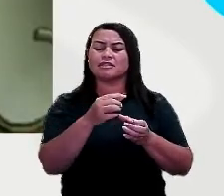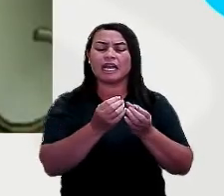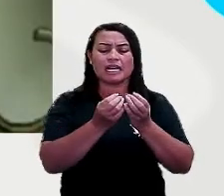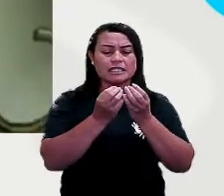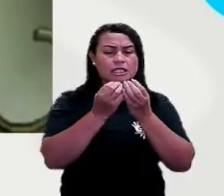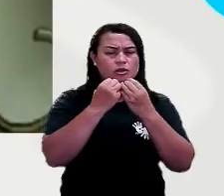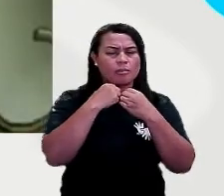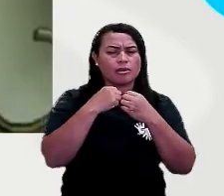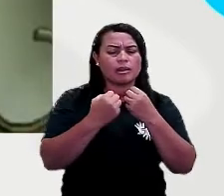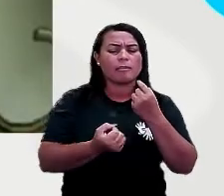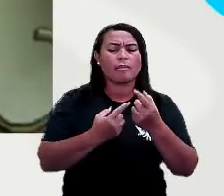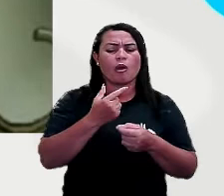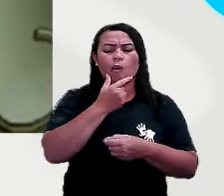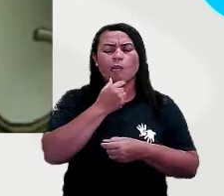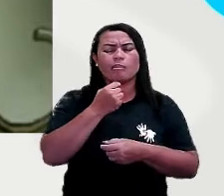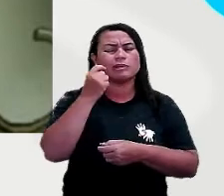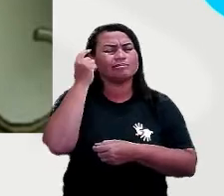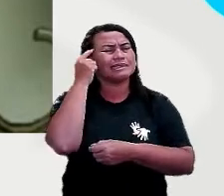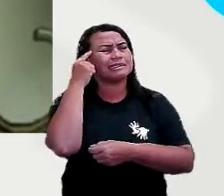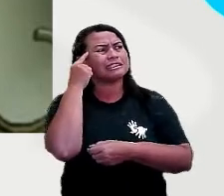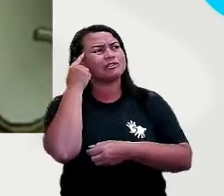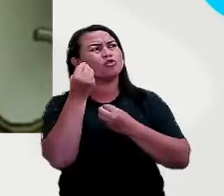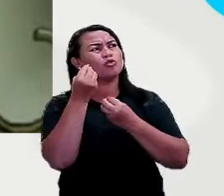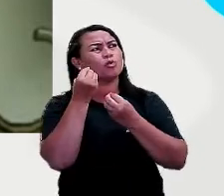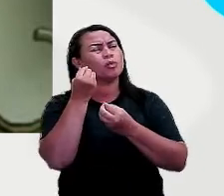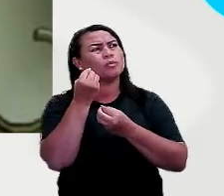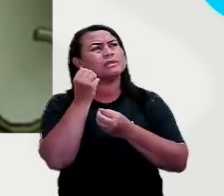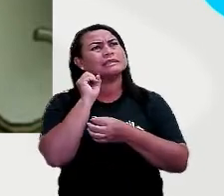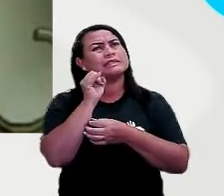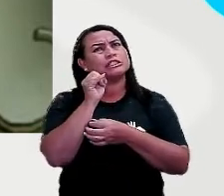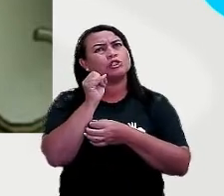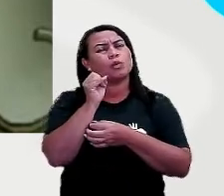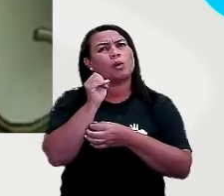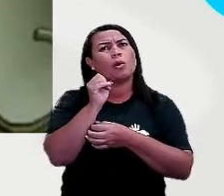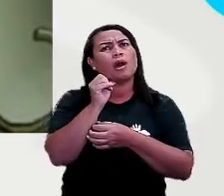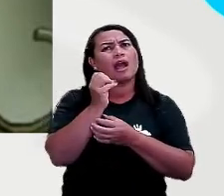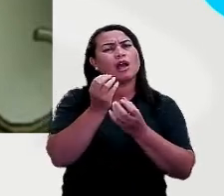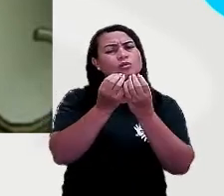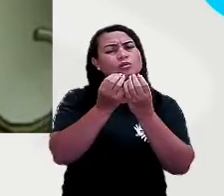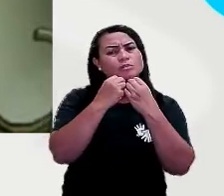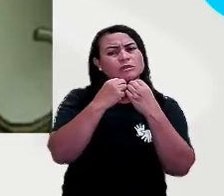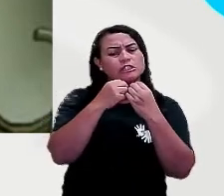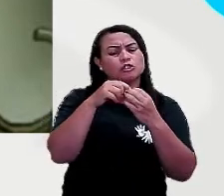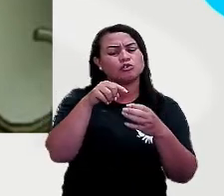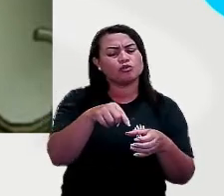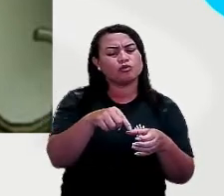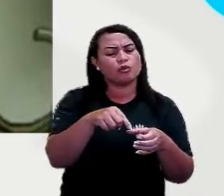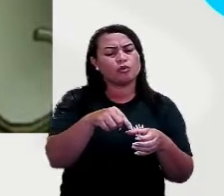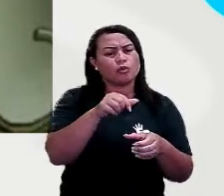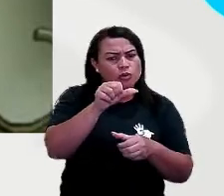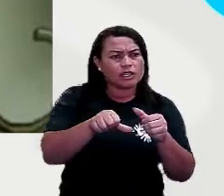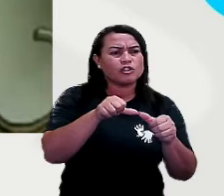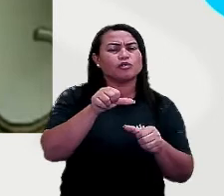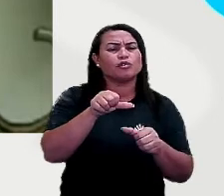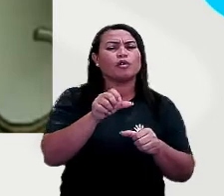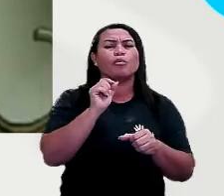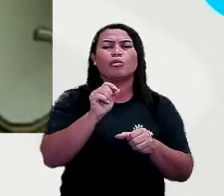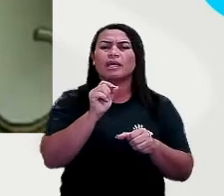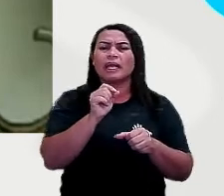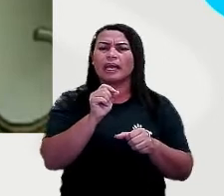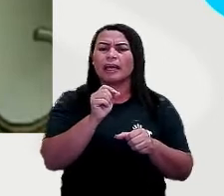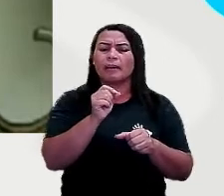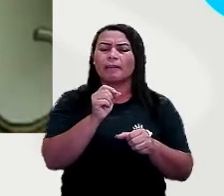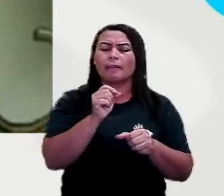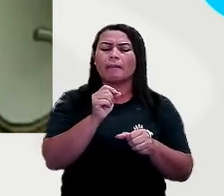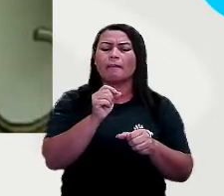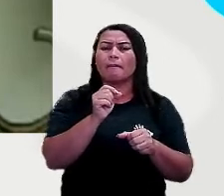Então ele ficava fazendo esse questionamento, né? Se colocar o milho no fogo, vira pipoca, e se colocar na geladeira,